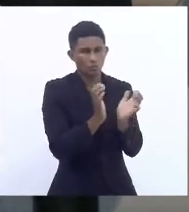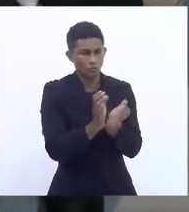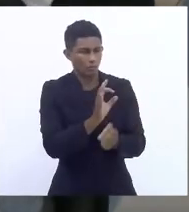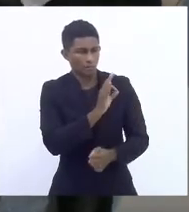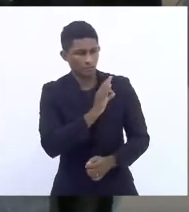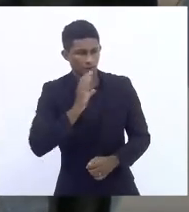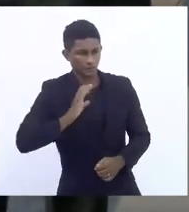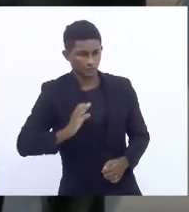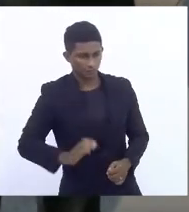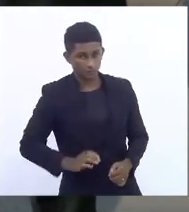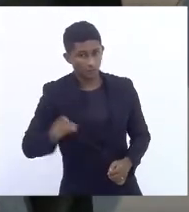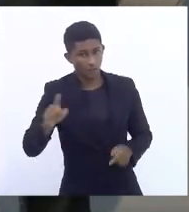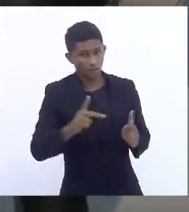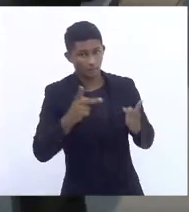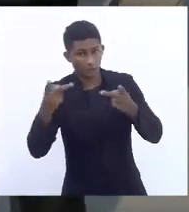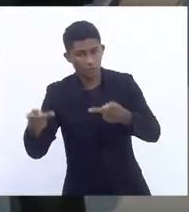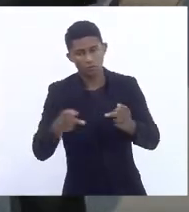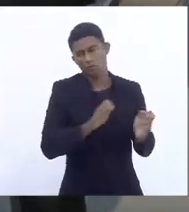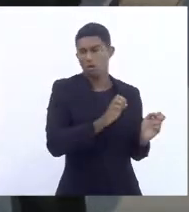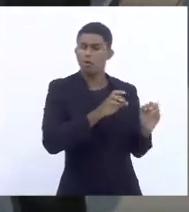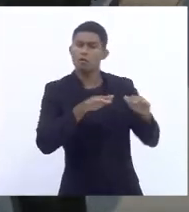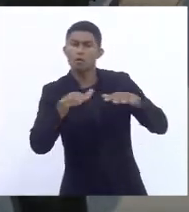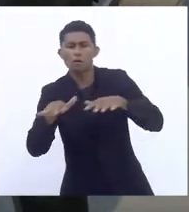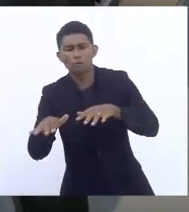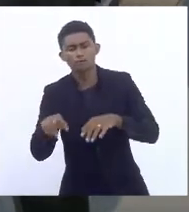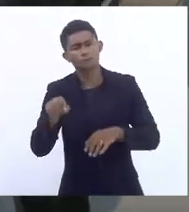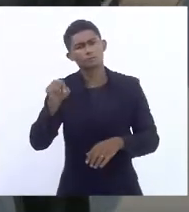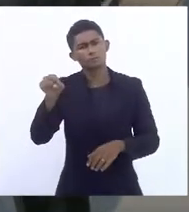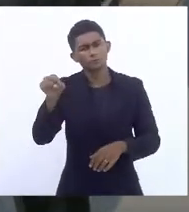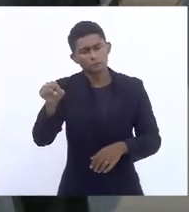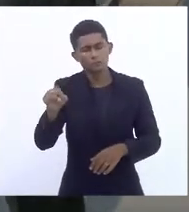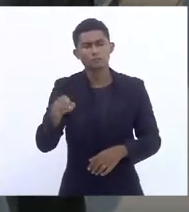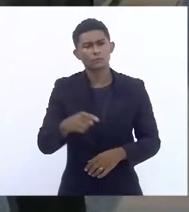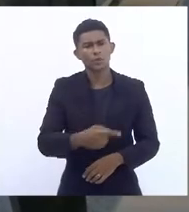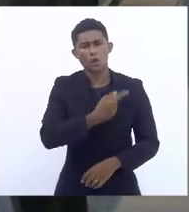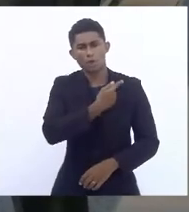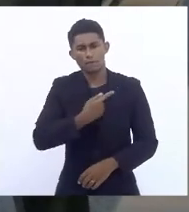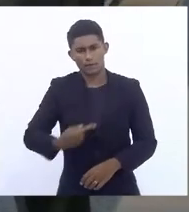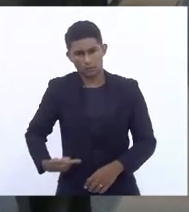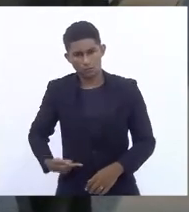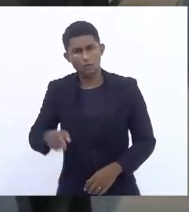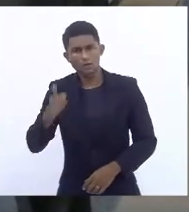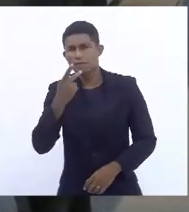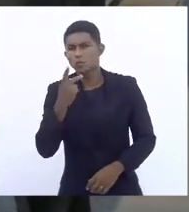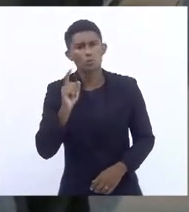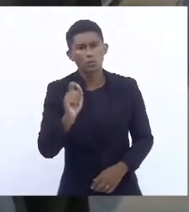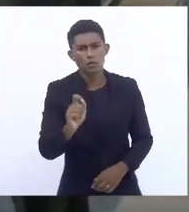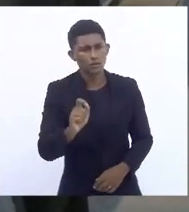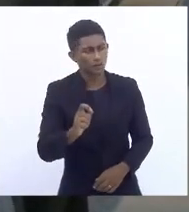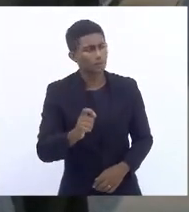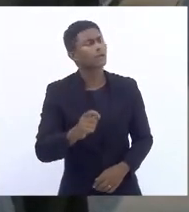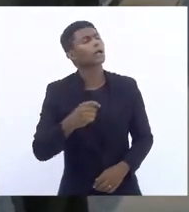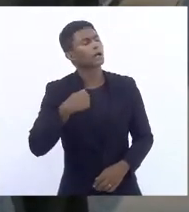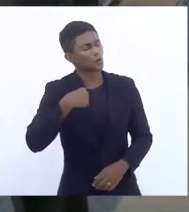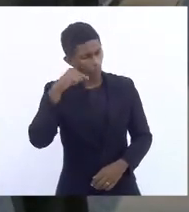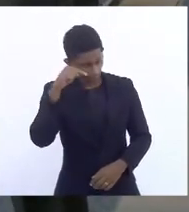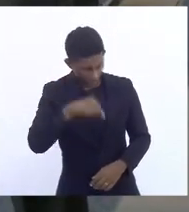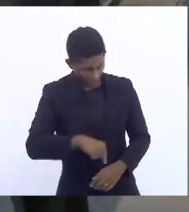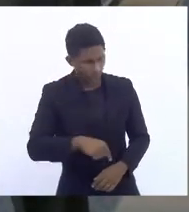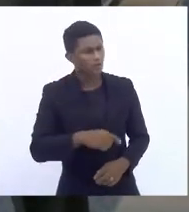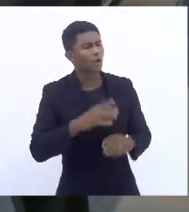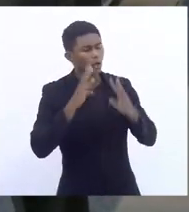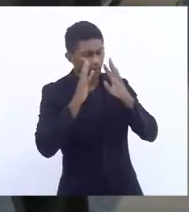Polícia Civil. Argumentou que tinha recebido aquela mensagem ouvindo a Polícia Civil,